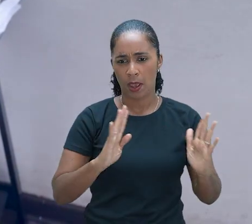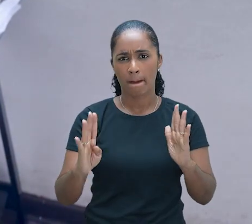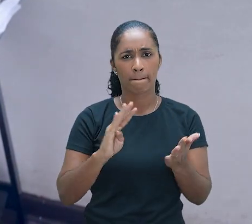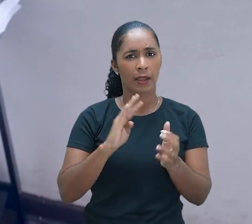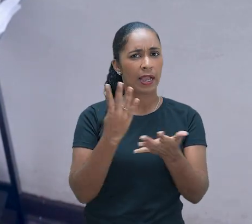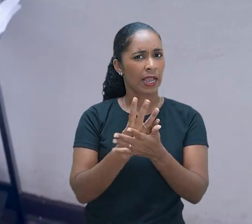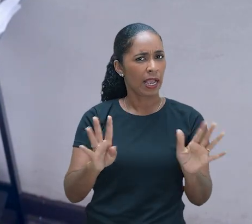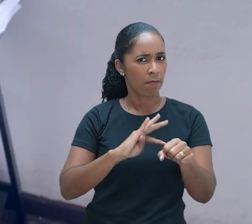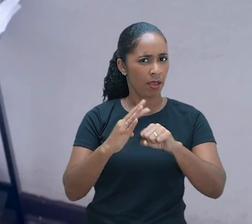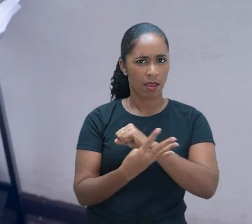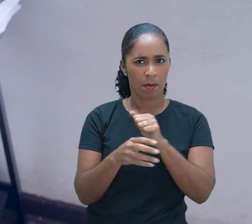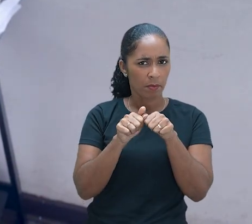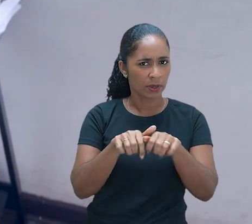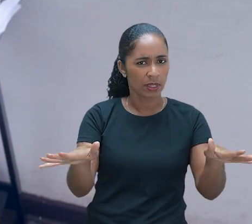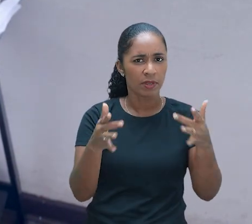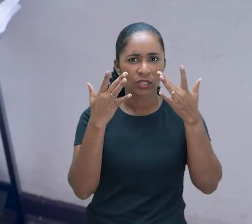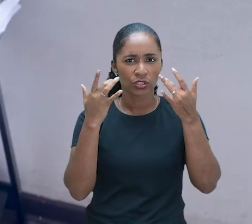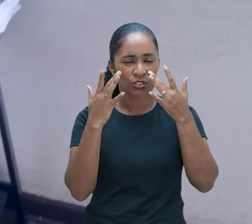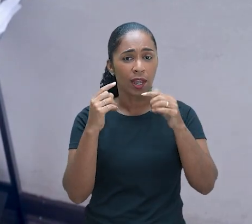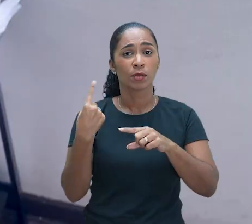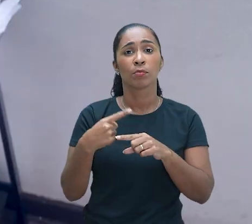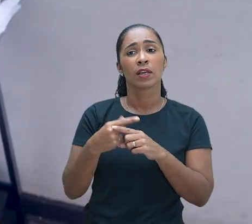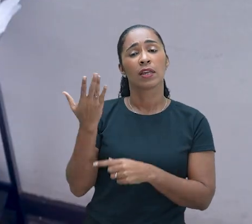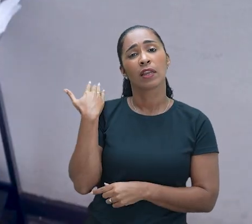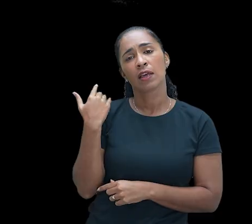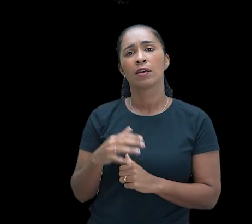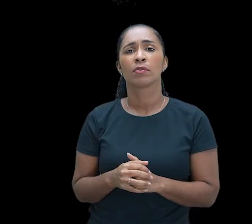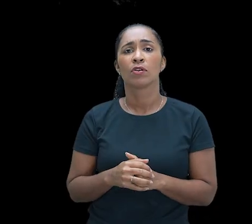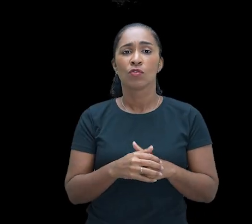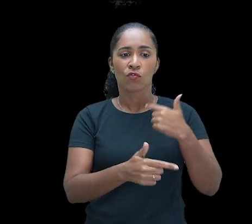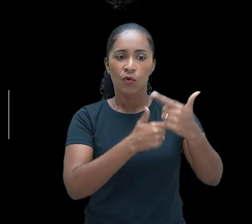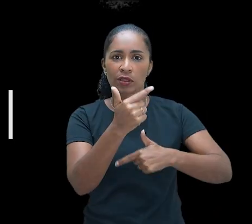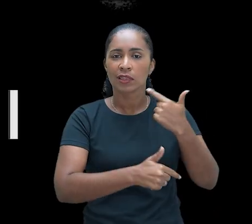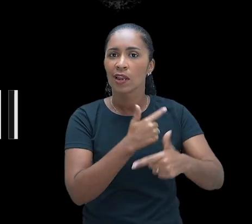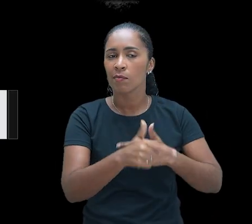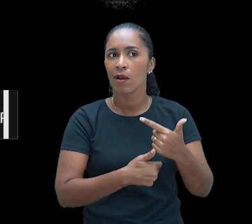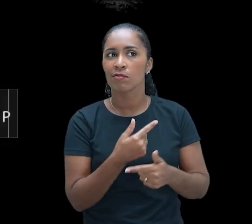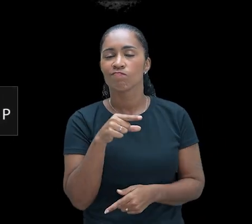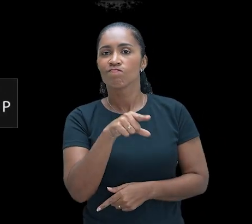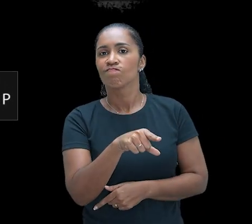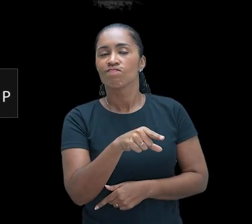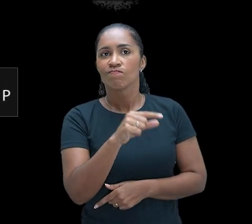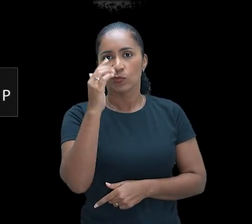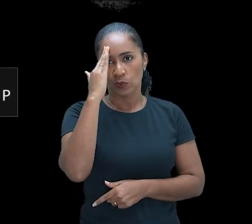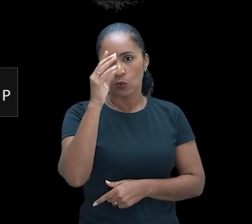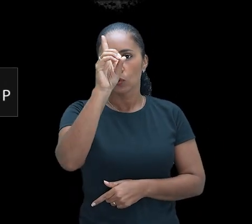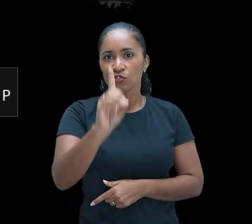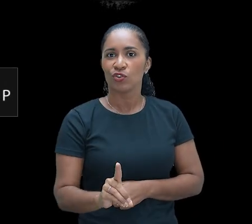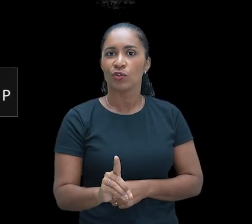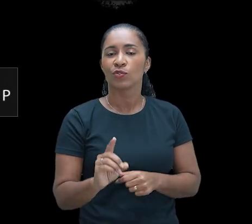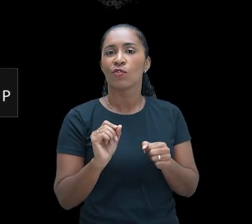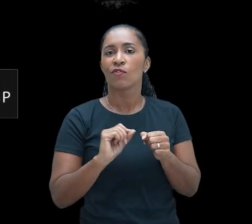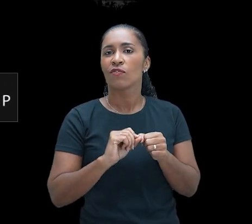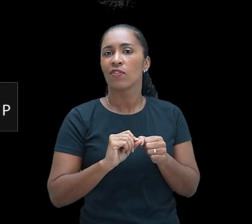acabasse a pandemia, depois que pudéssemos fazer teatro no teatro. Na época eu respondi que... Foi um trabalho convencer o diretor de que a gente